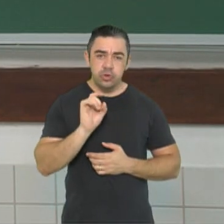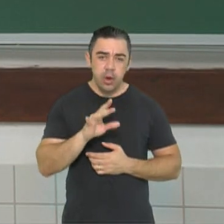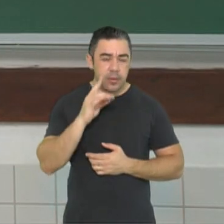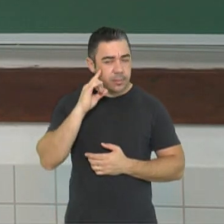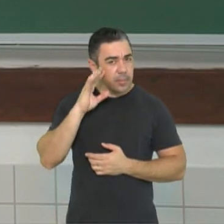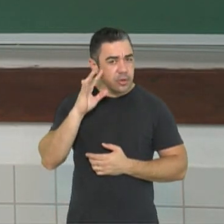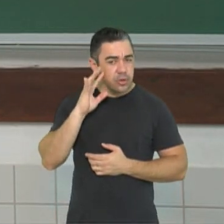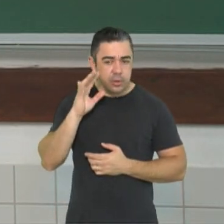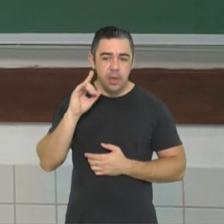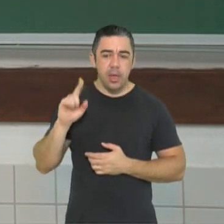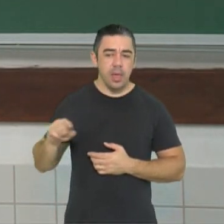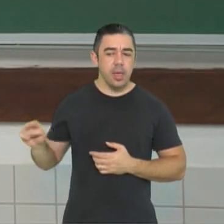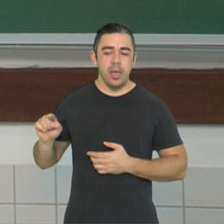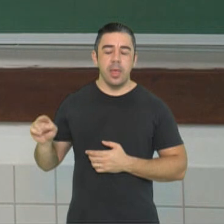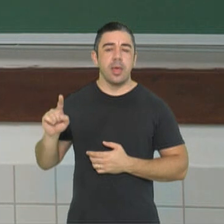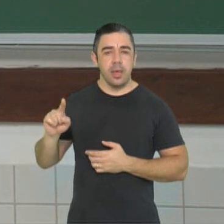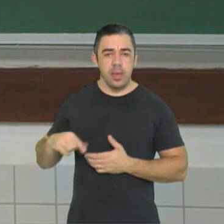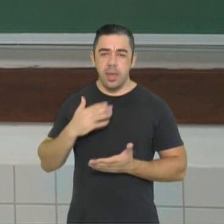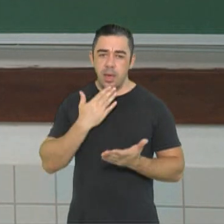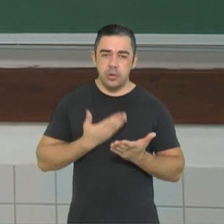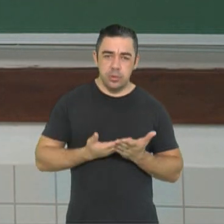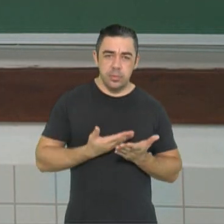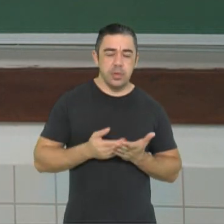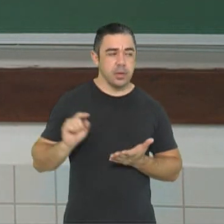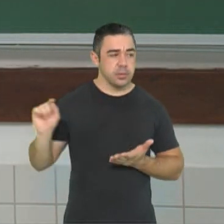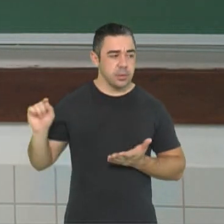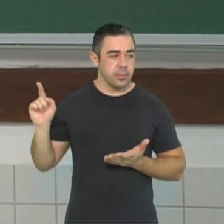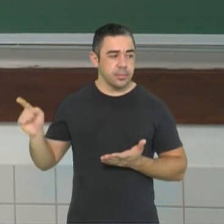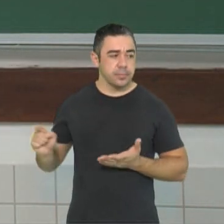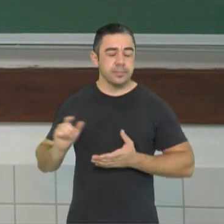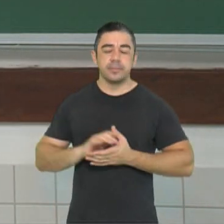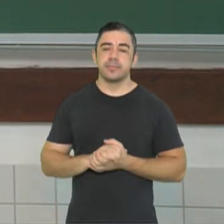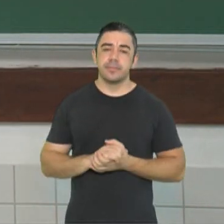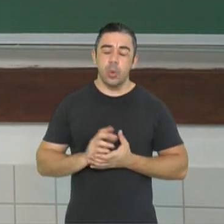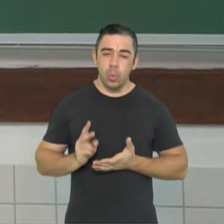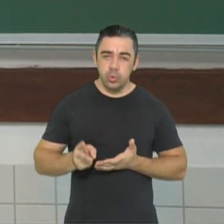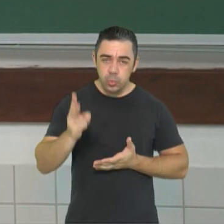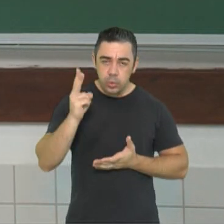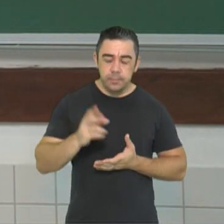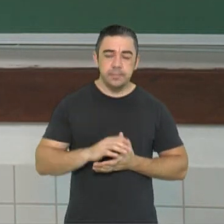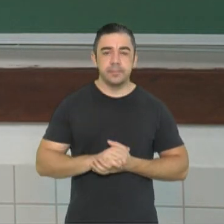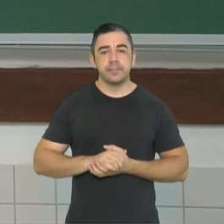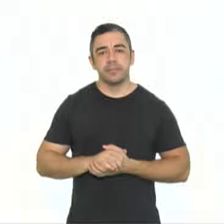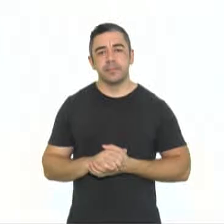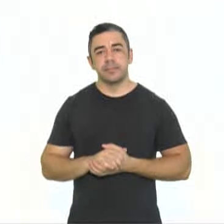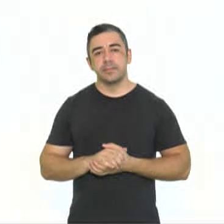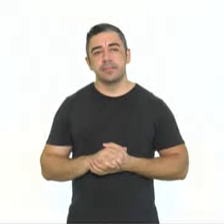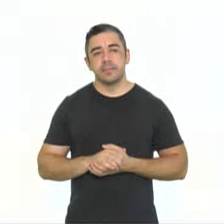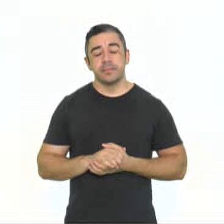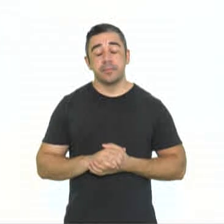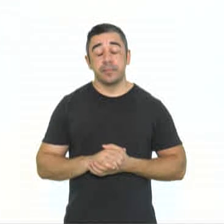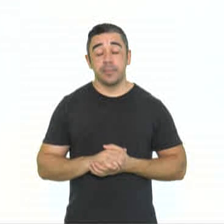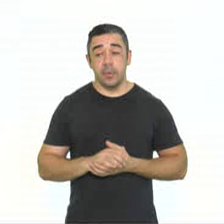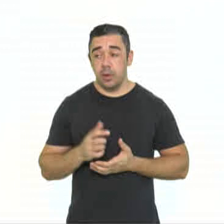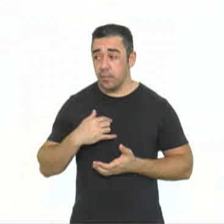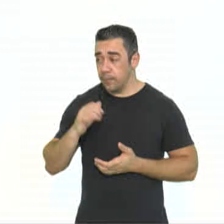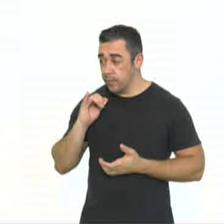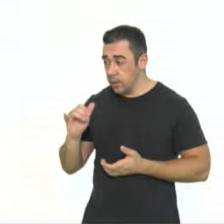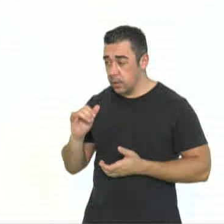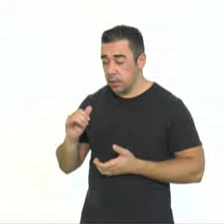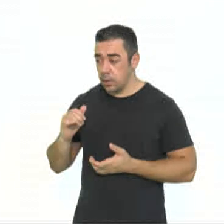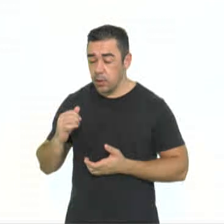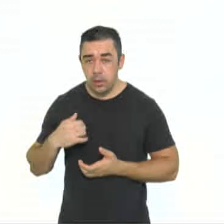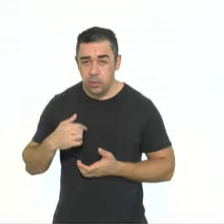a pensar o quê? Que se trata ali de uma admiração. Continuando. Disse-lhe que não fui